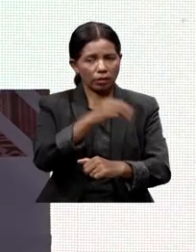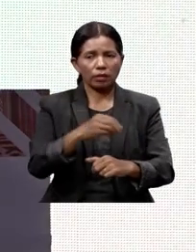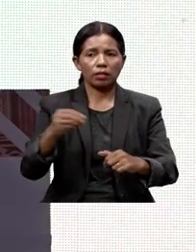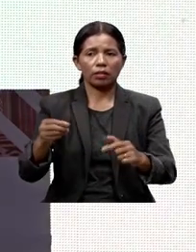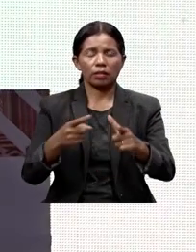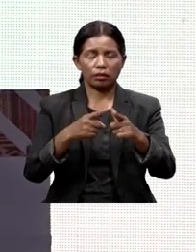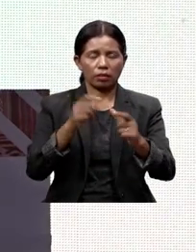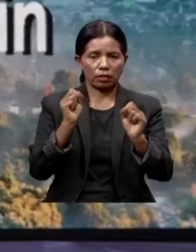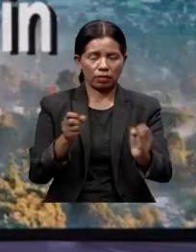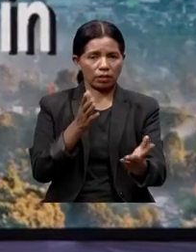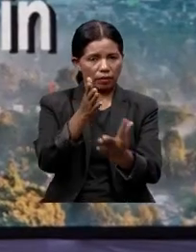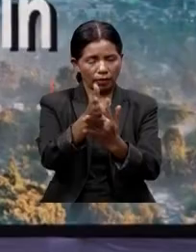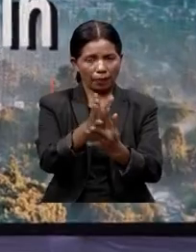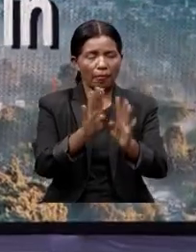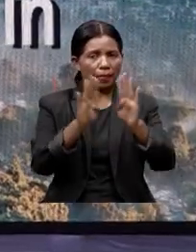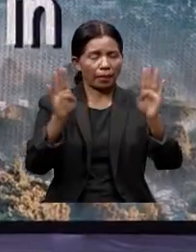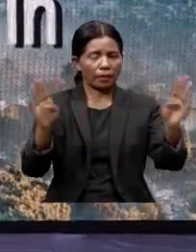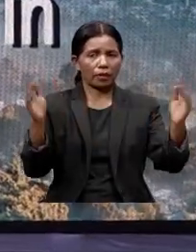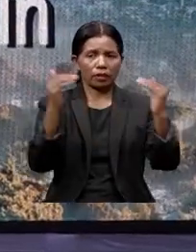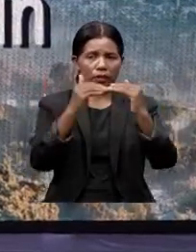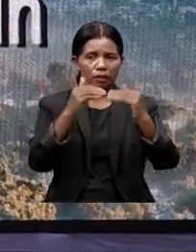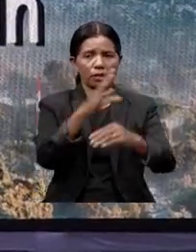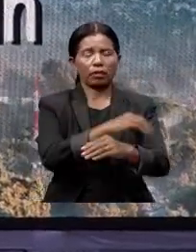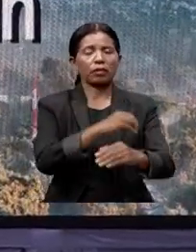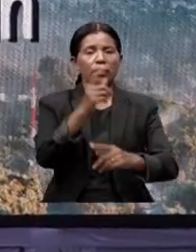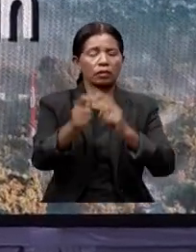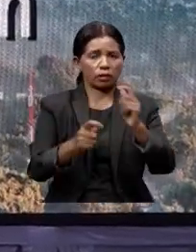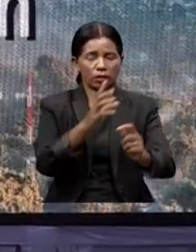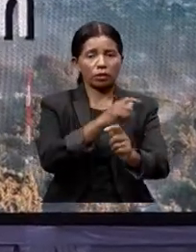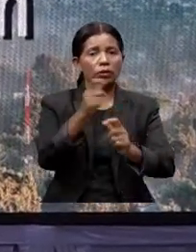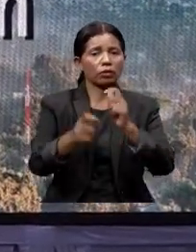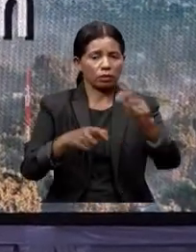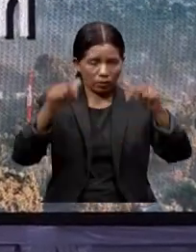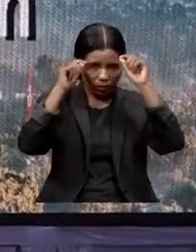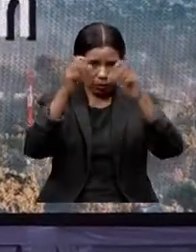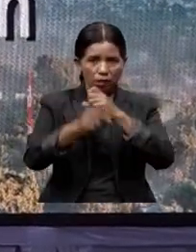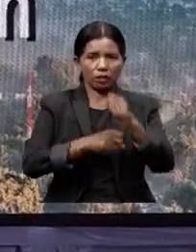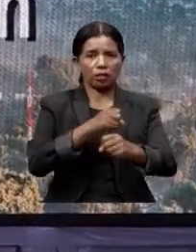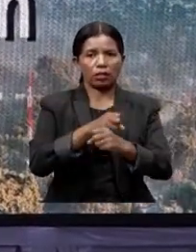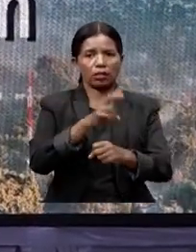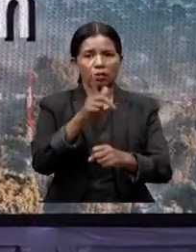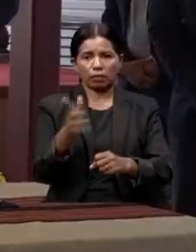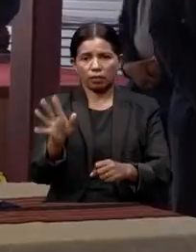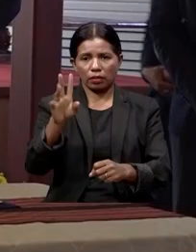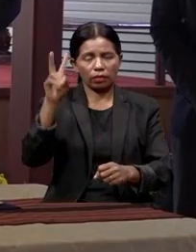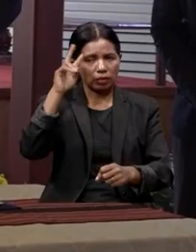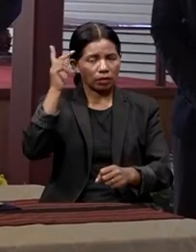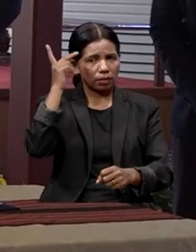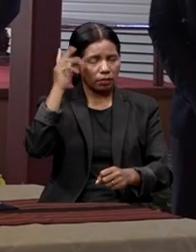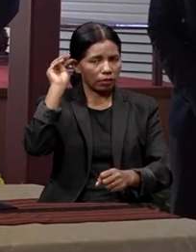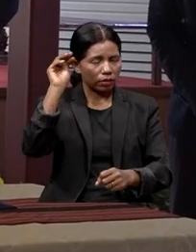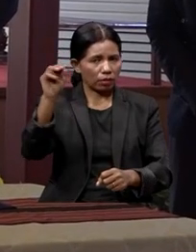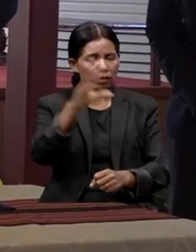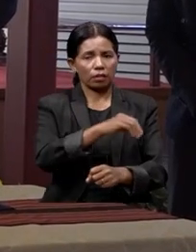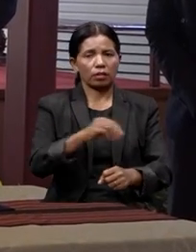to take. A foi na abertura Forum Investimentu Turismu Timor-Leste tinha rihun ruaro nulo resinhat, vice-primeiro-ministro,